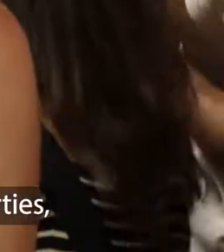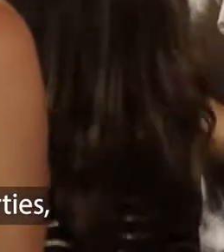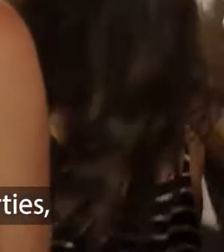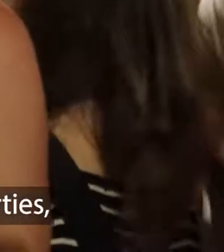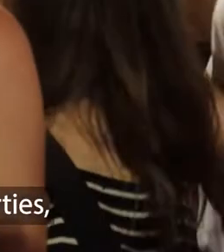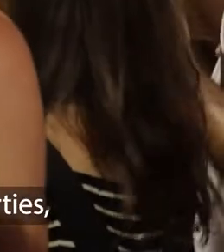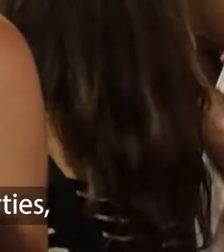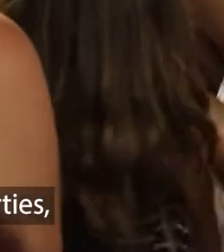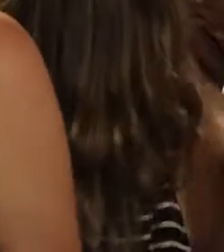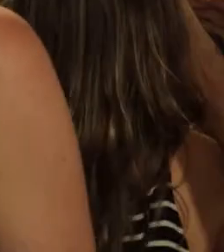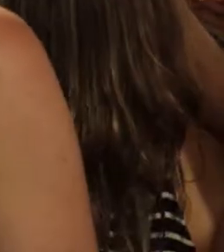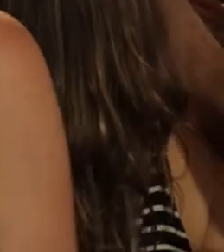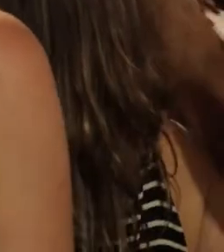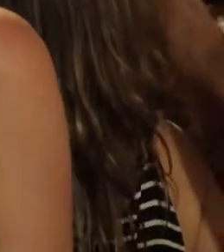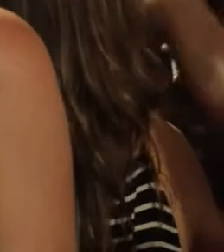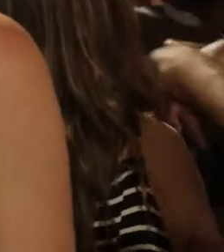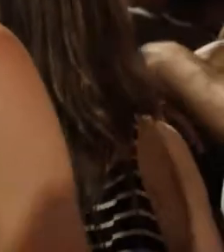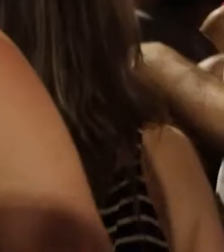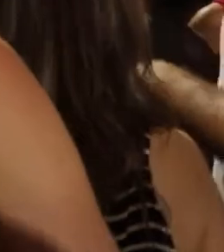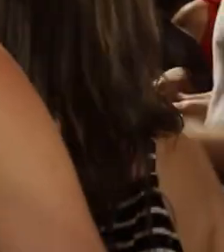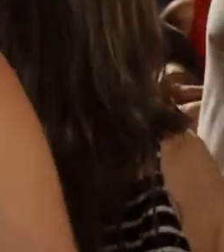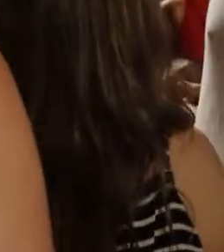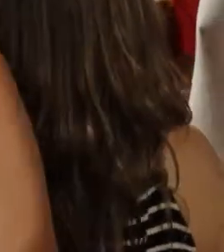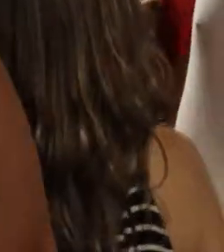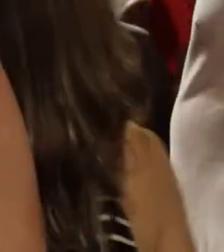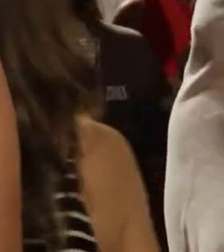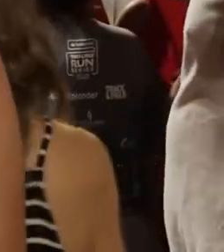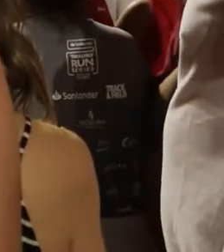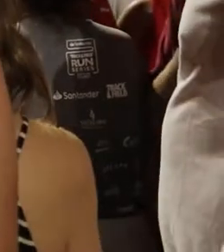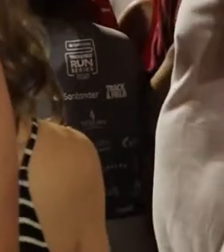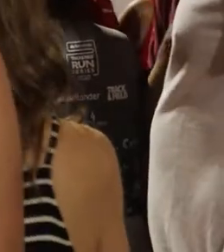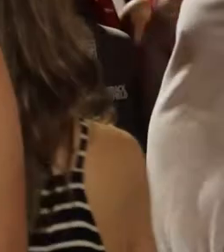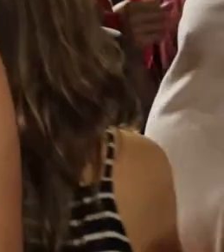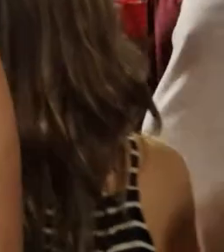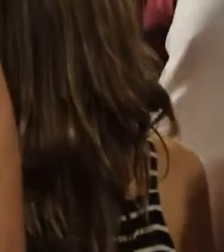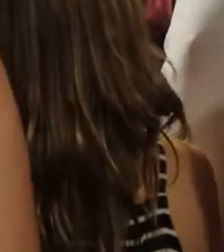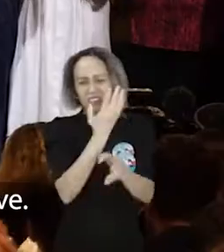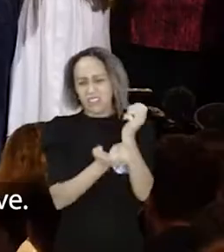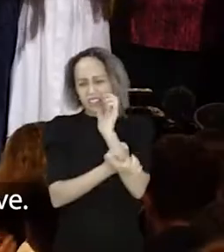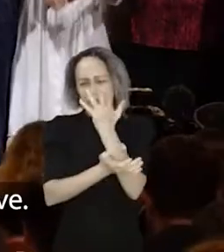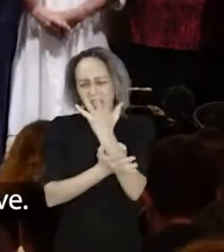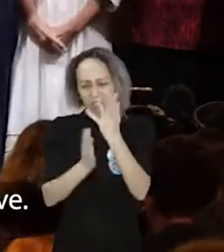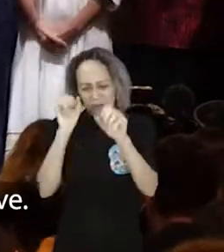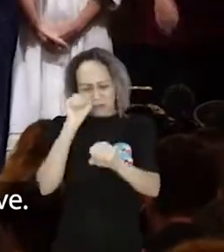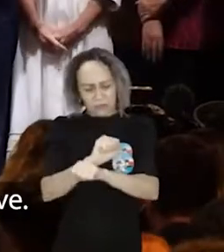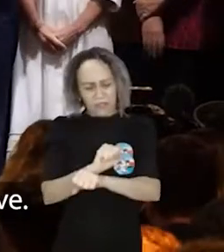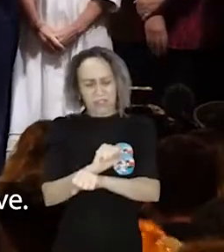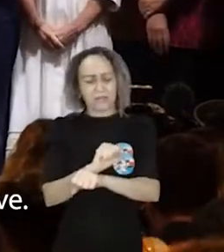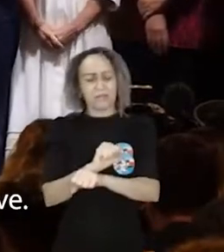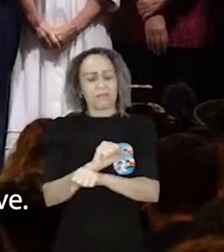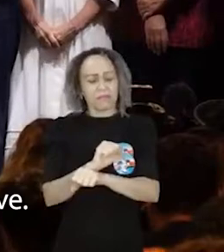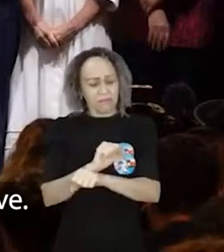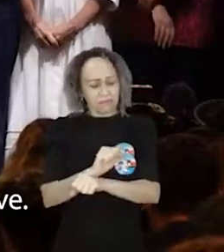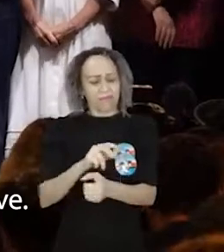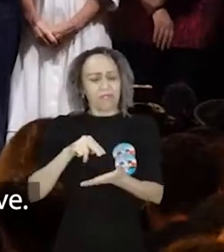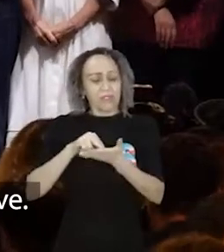and centrist political parties. That will definitely bring him the support he needs in the future. O Brasil e o